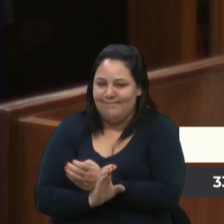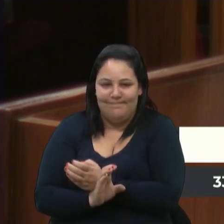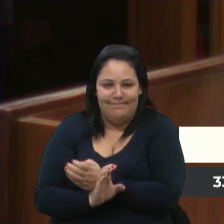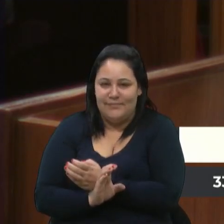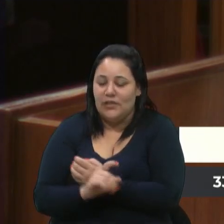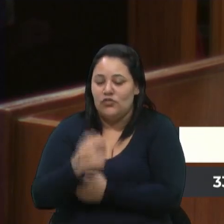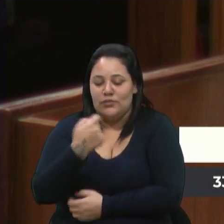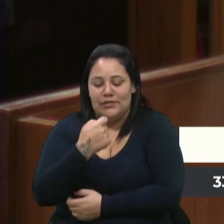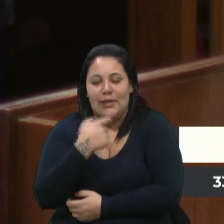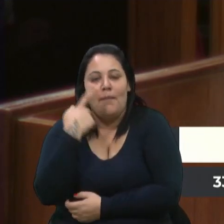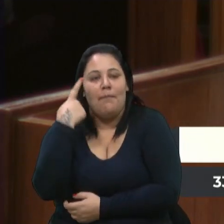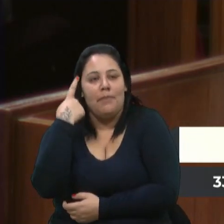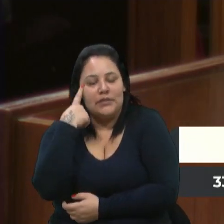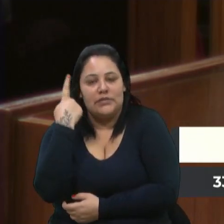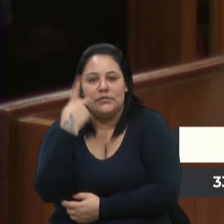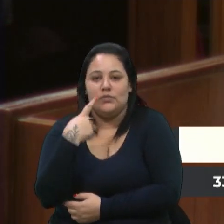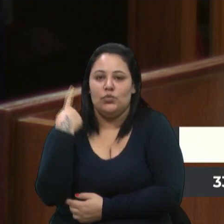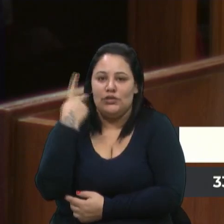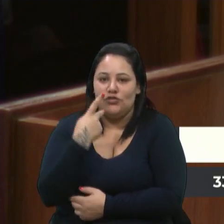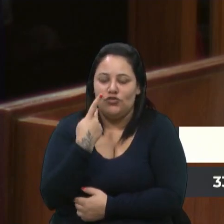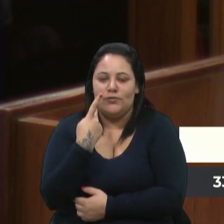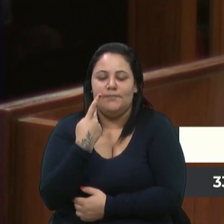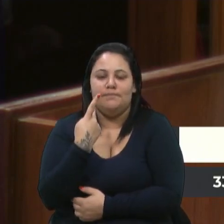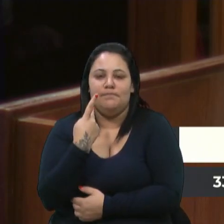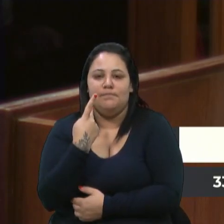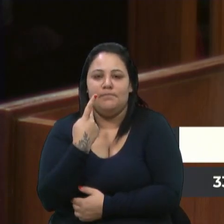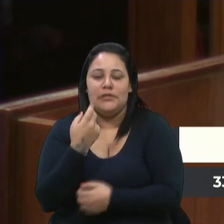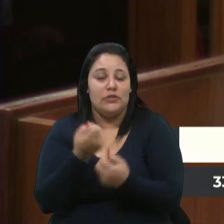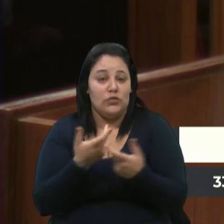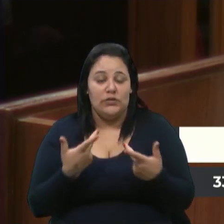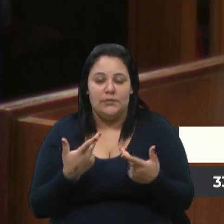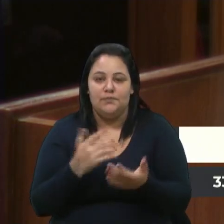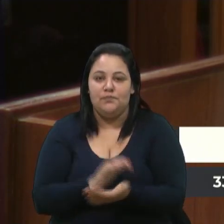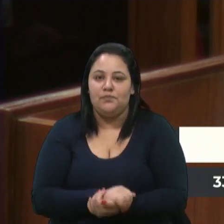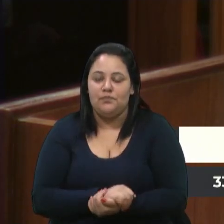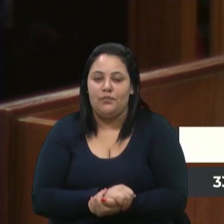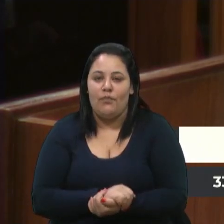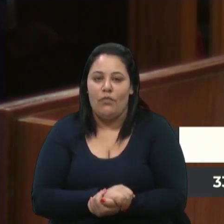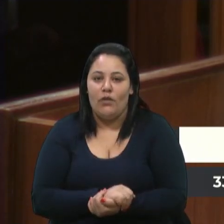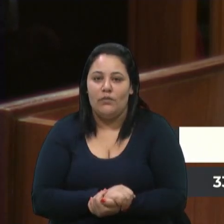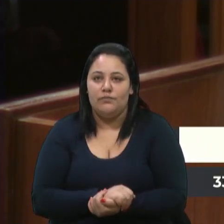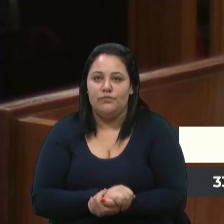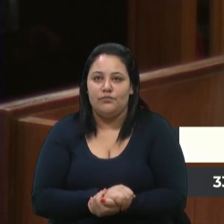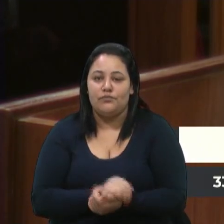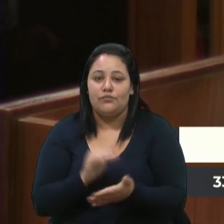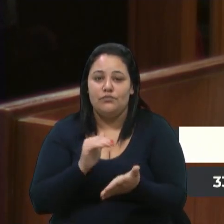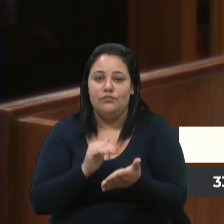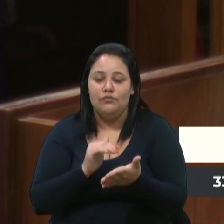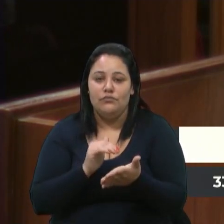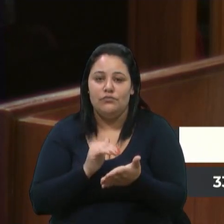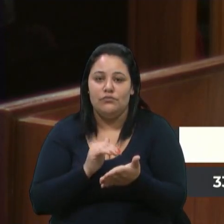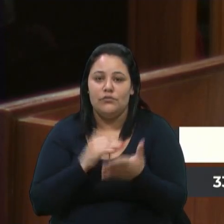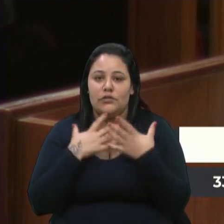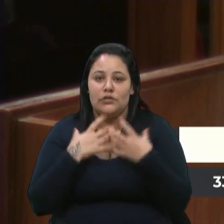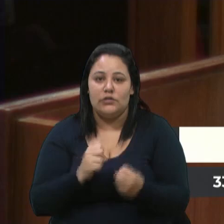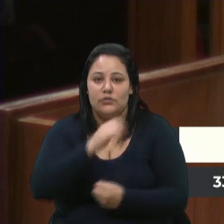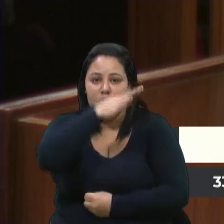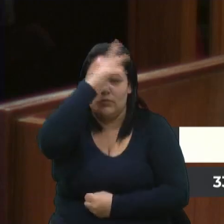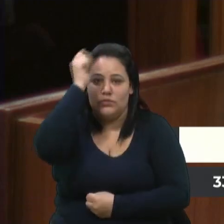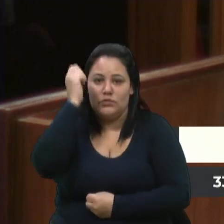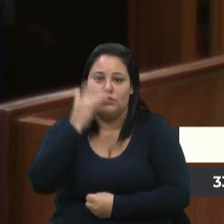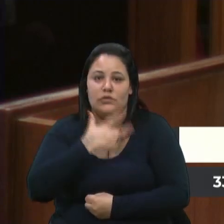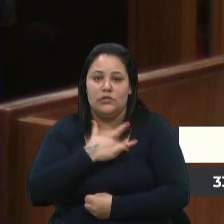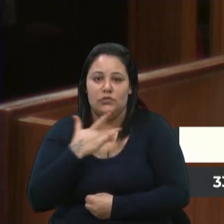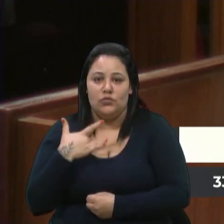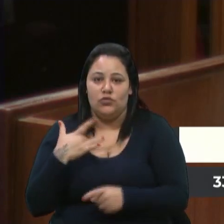em política para isso. A Secretaria Municipal da Saúde, através da Rede de Atenção Psicossocial, que